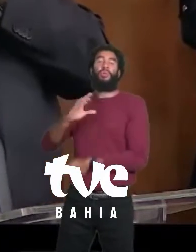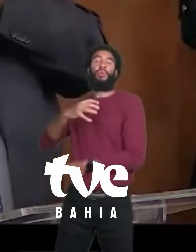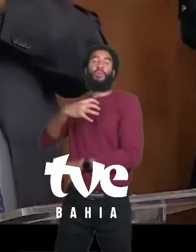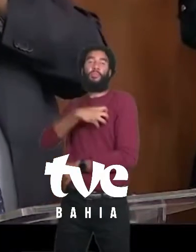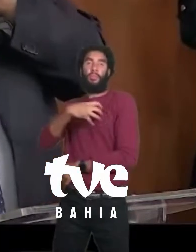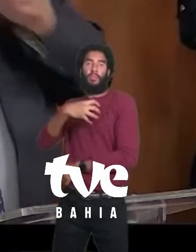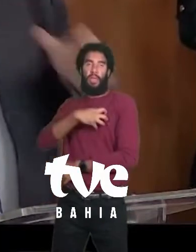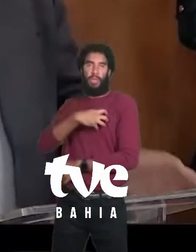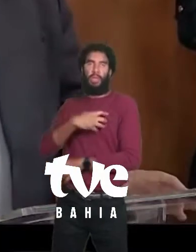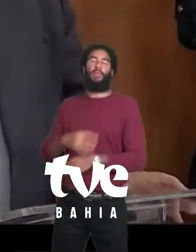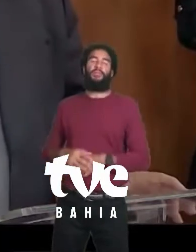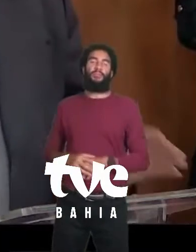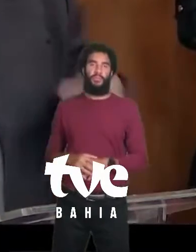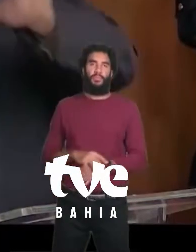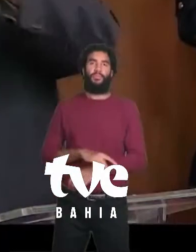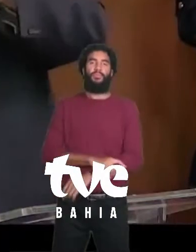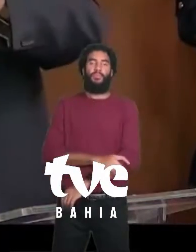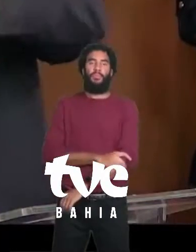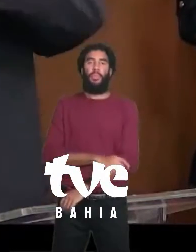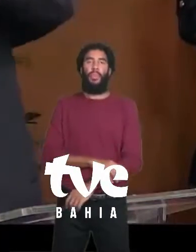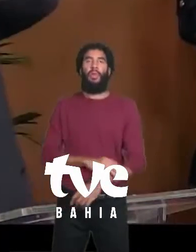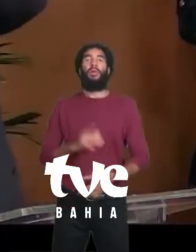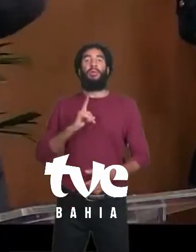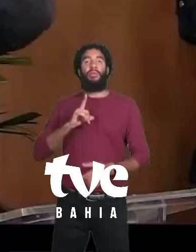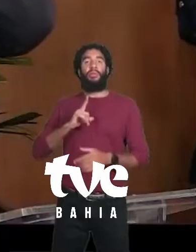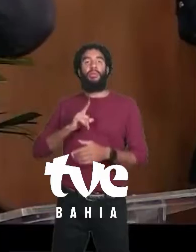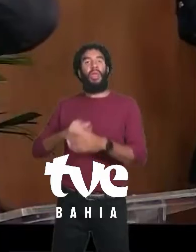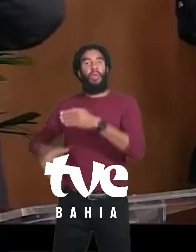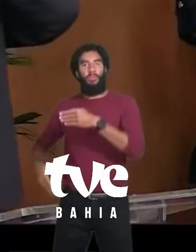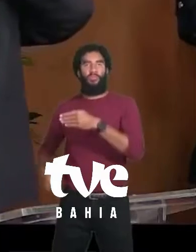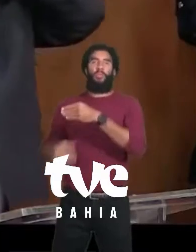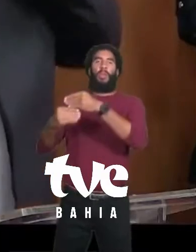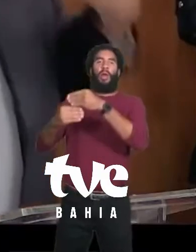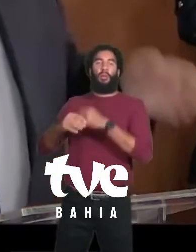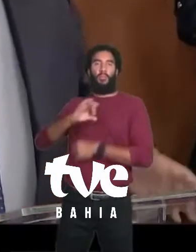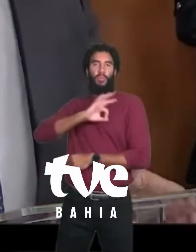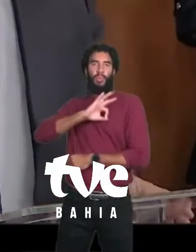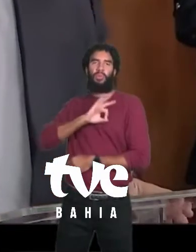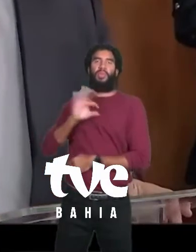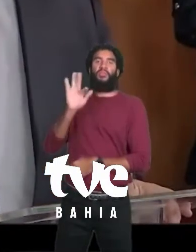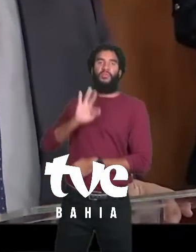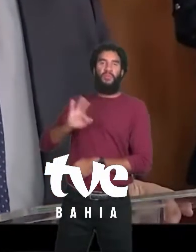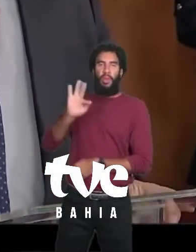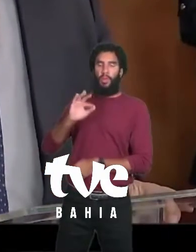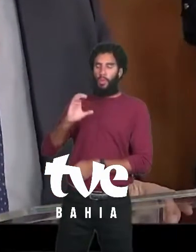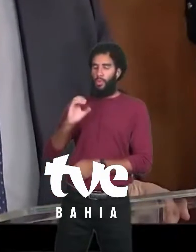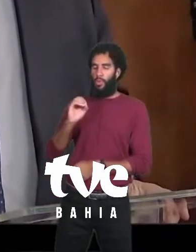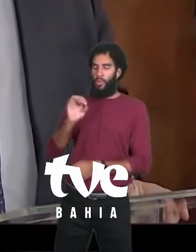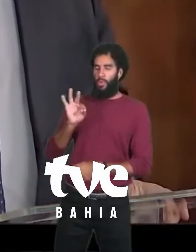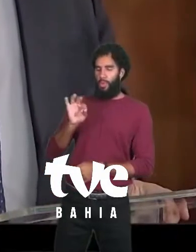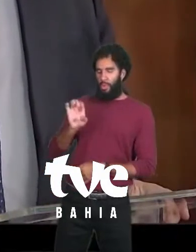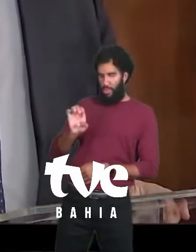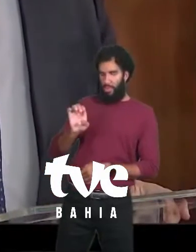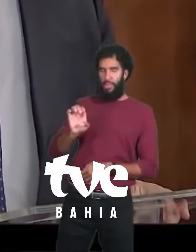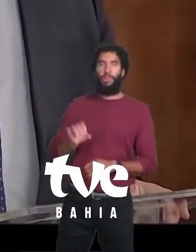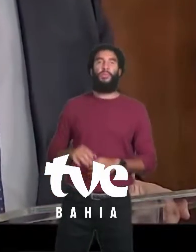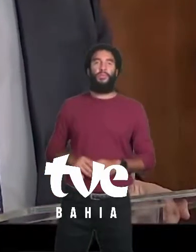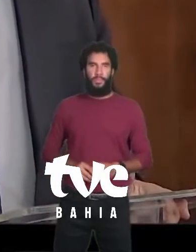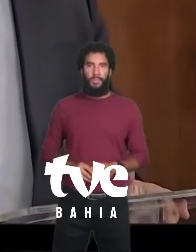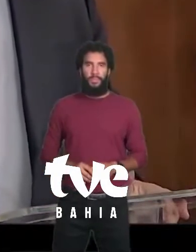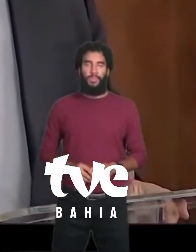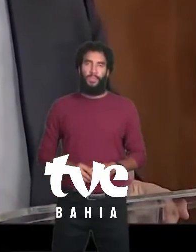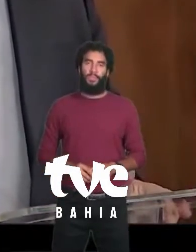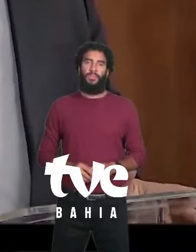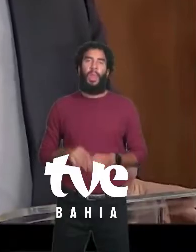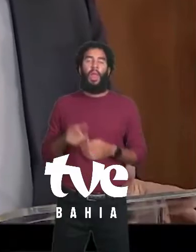com um efetivo adicional da Polícia Federal lá, marcadamente o COT, que